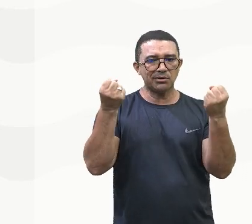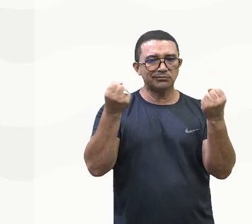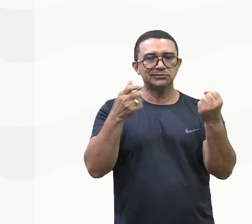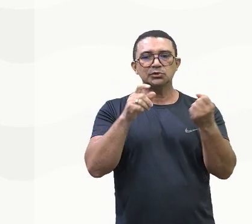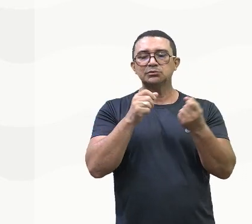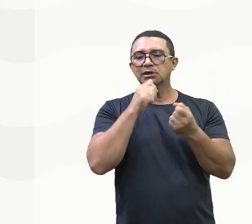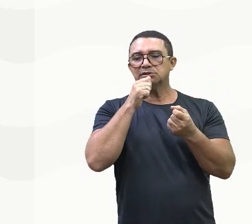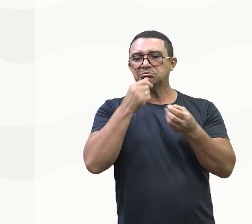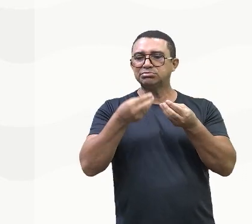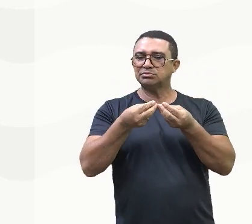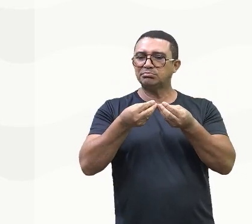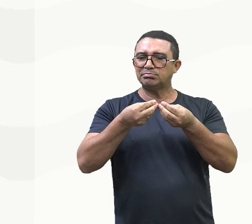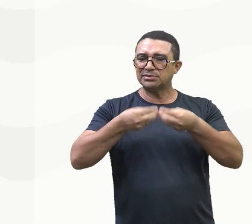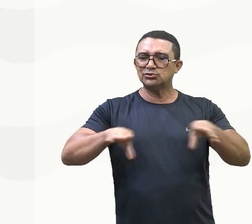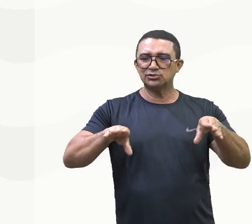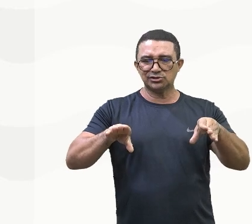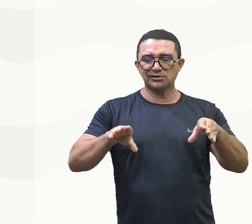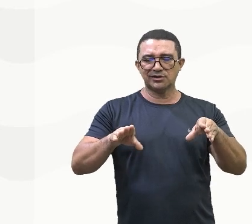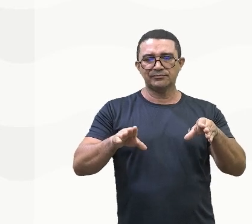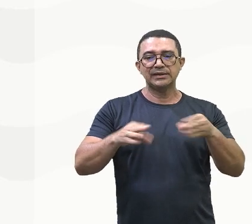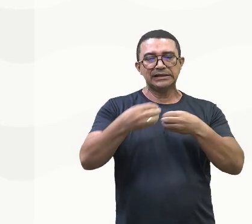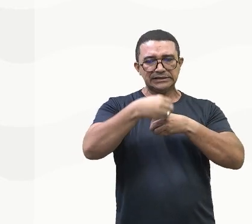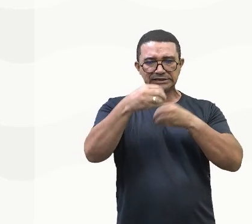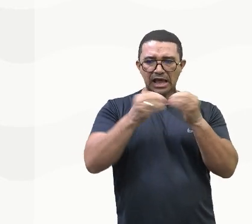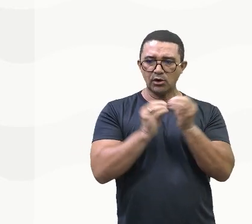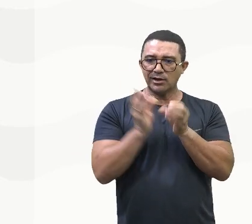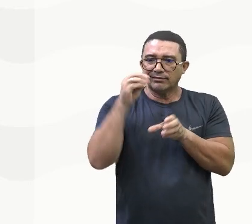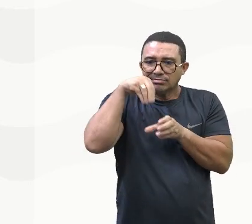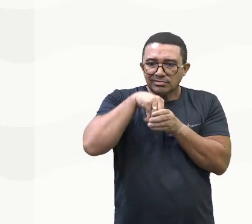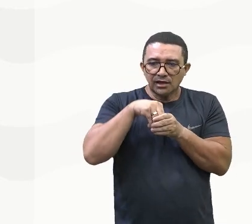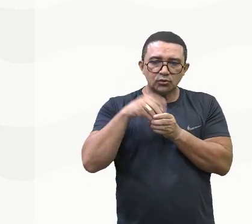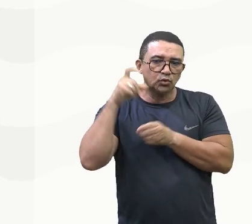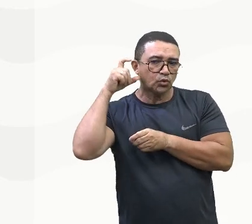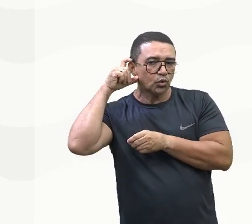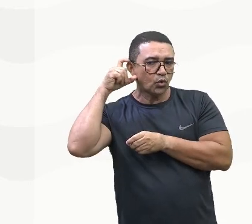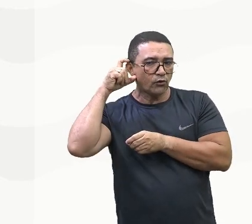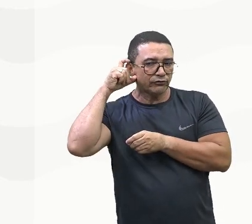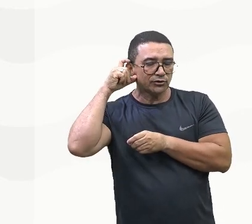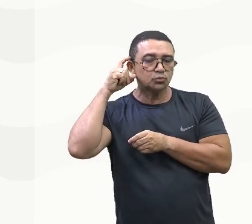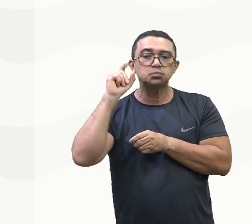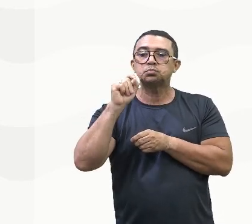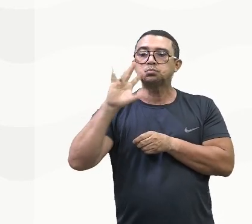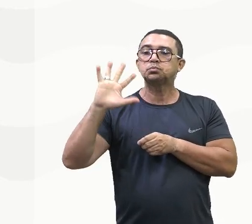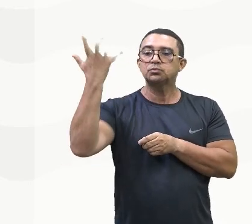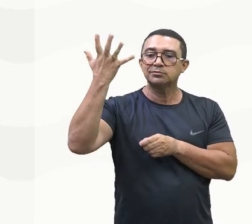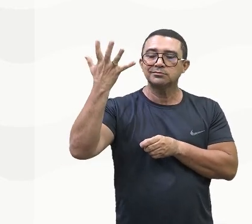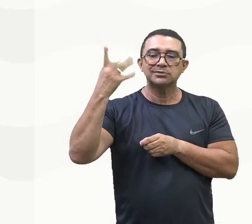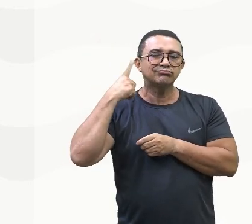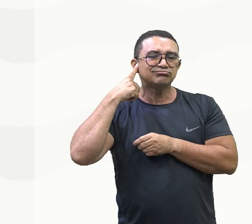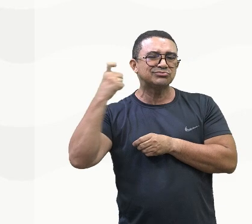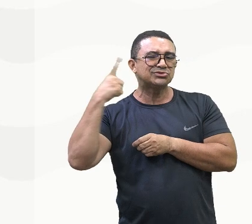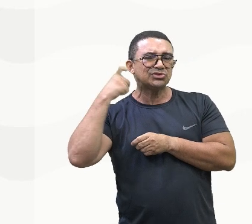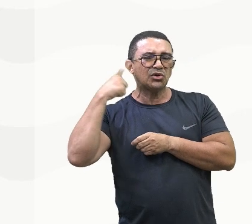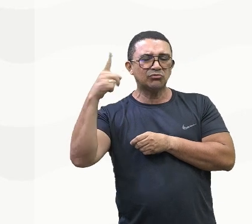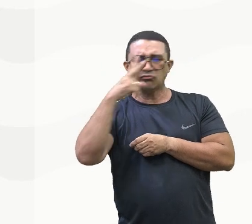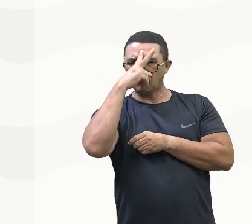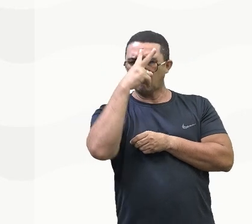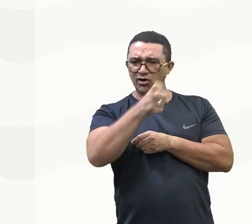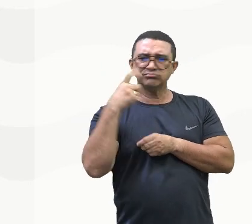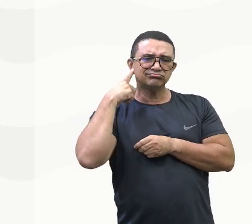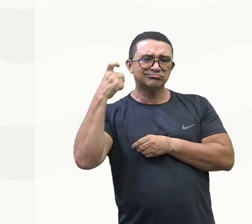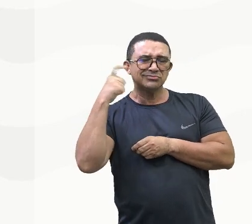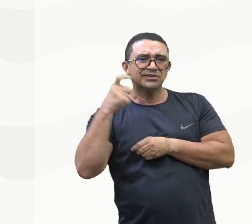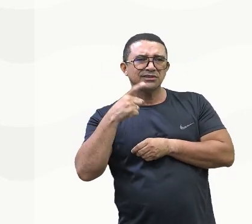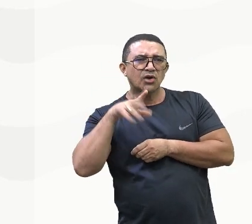células sensoriais auditivas, podendo provocar o quê? Lá dentro do nosso ouvido? Zumbidos e